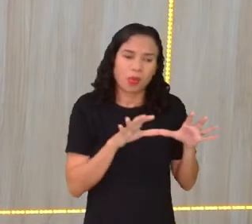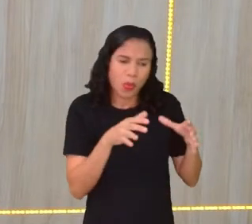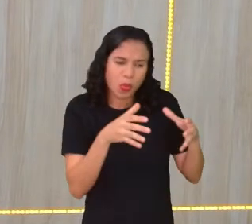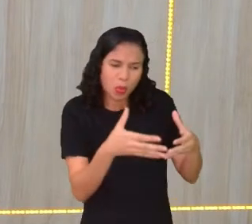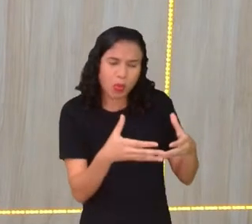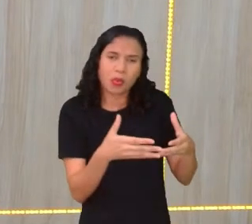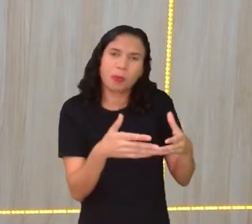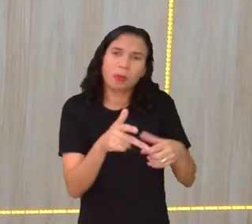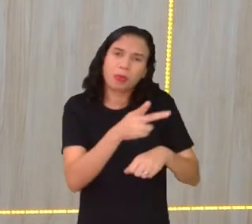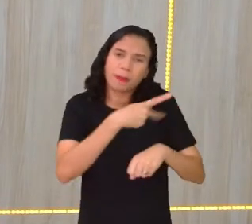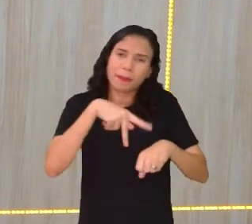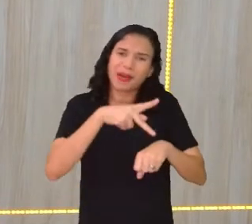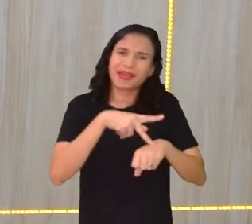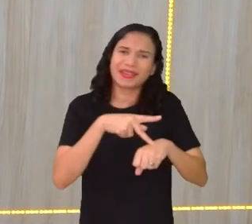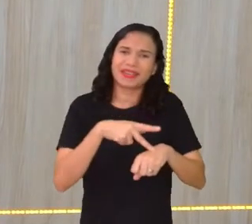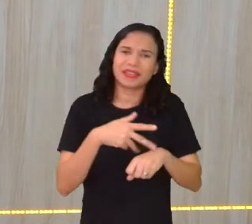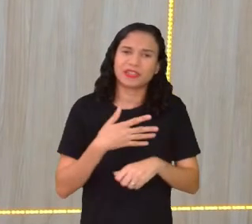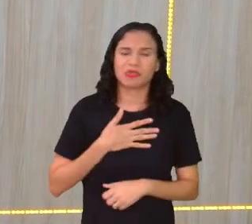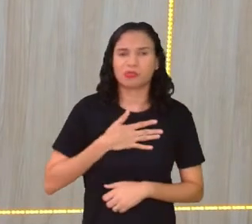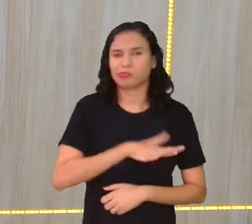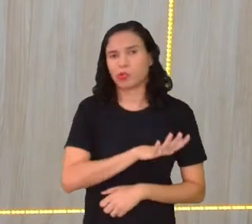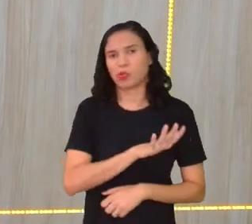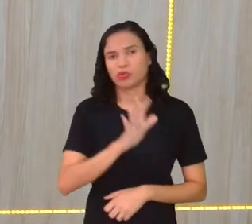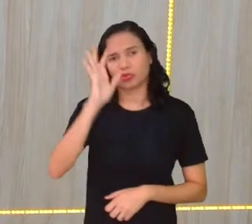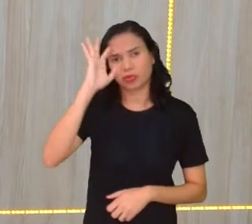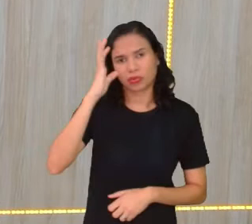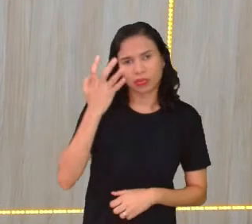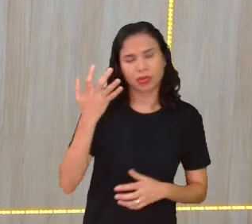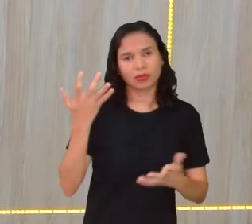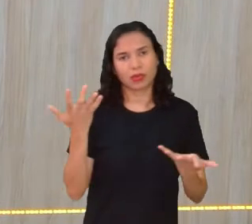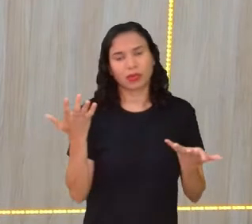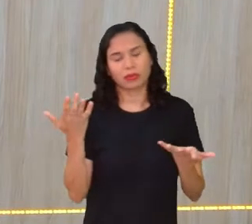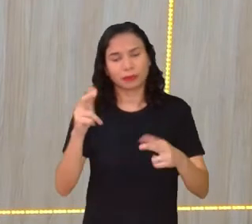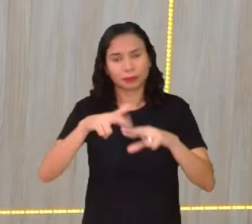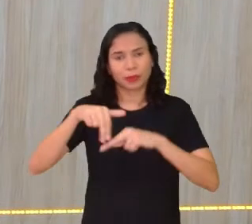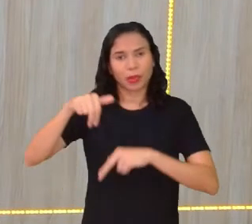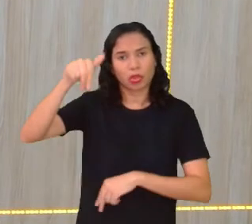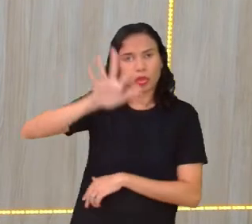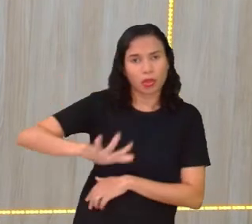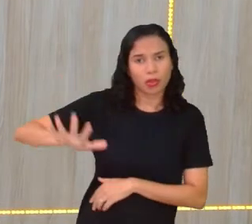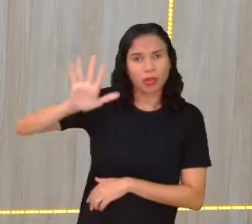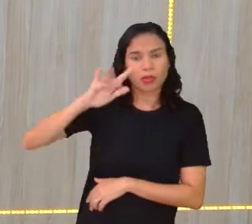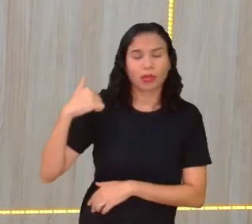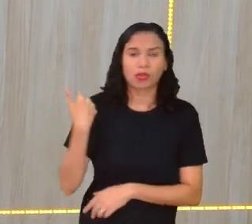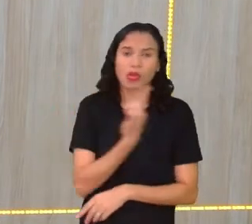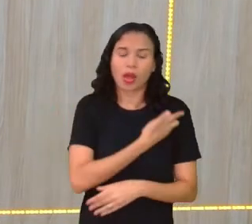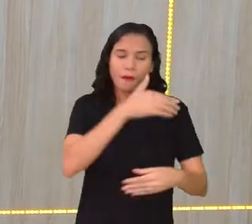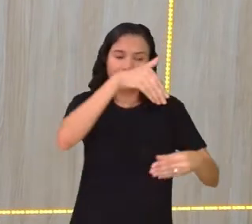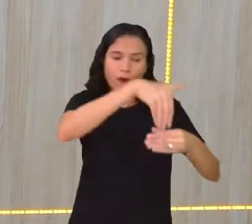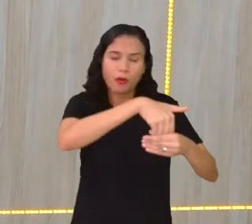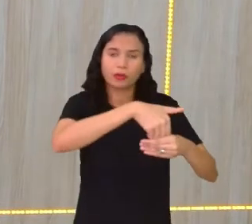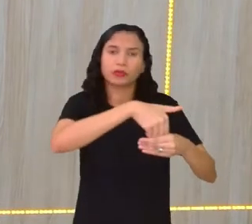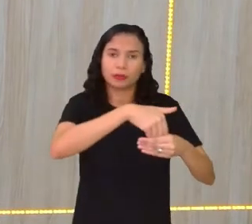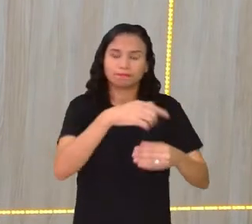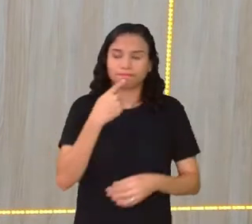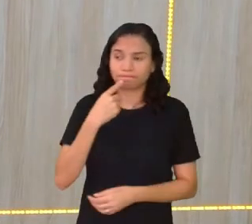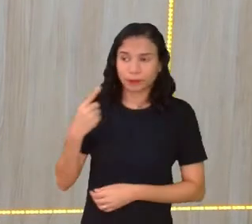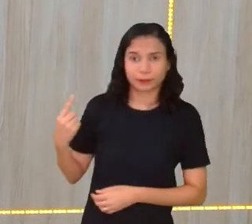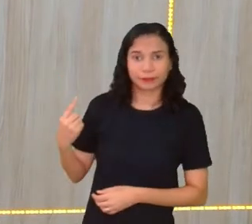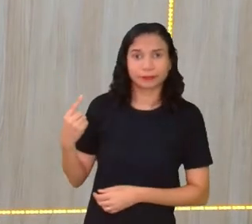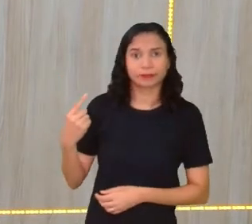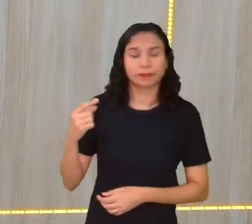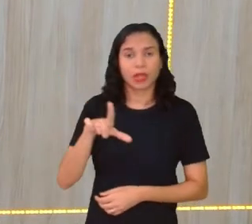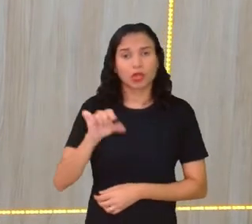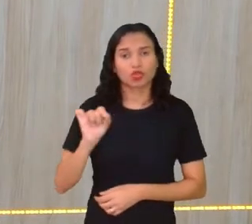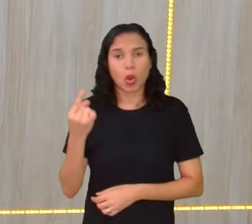né, do nosso país não ficou muito contente, né, com os nordestinos, porque nas eleições recentes, né, optaram